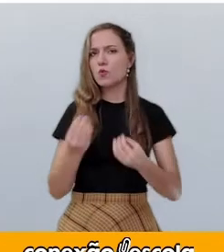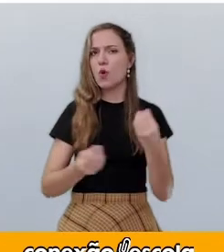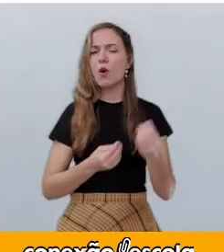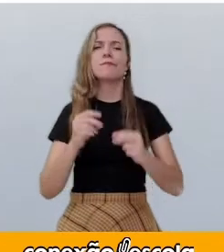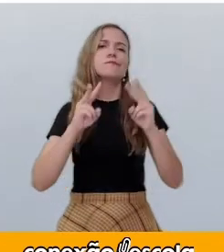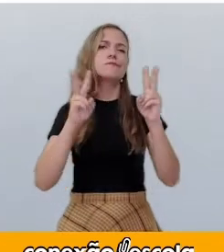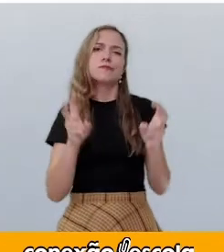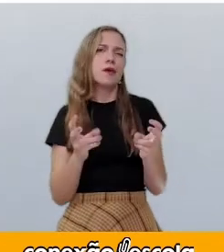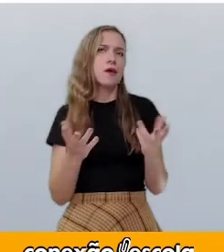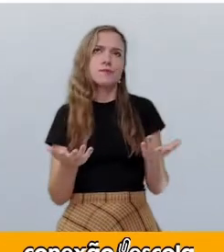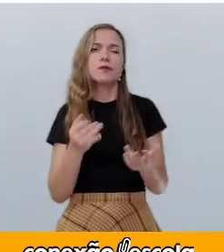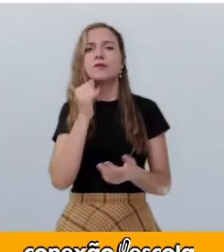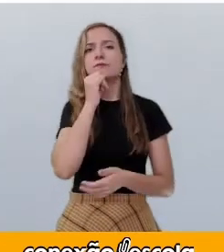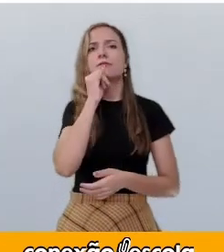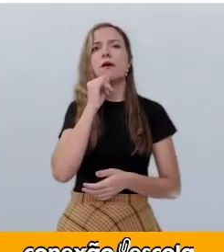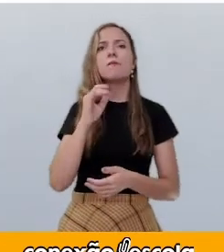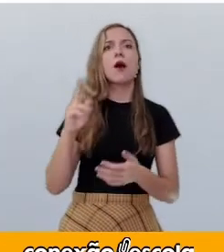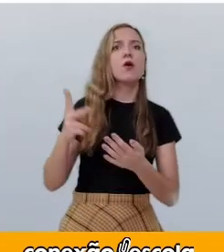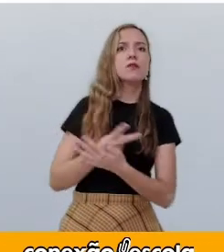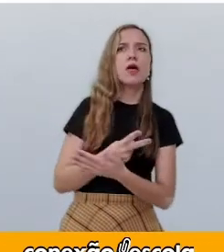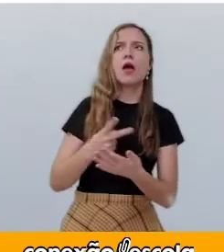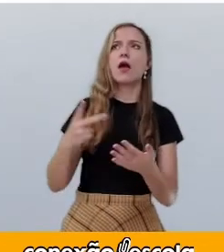temas épicos